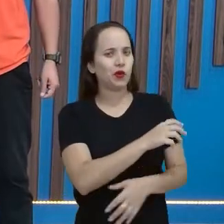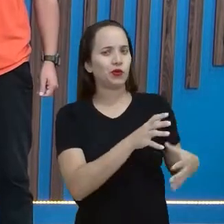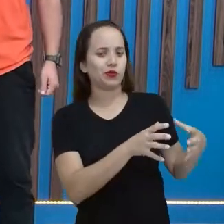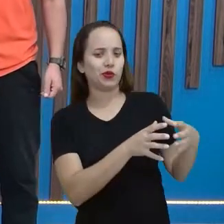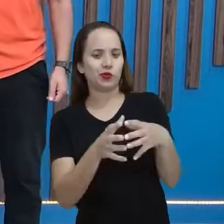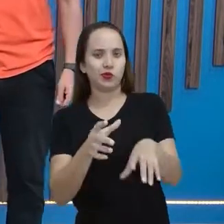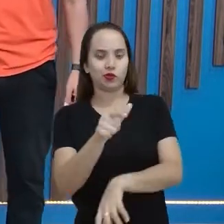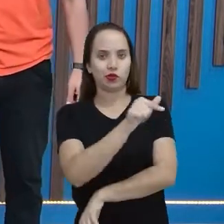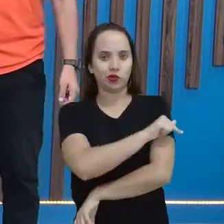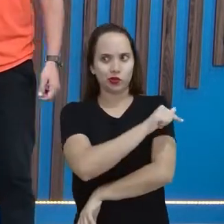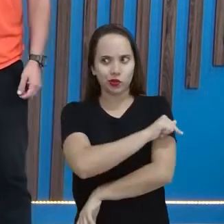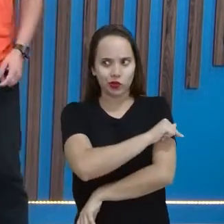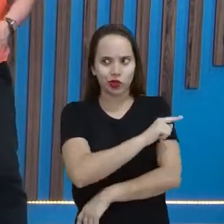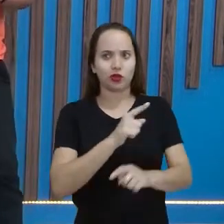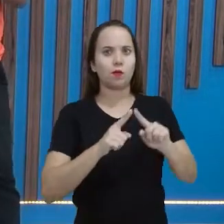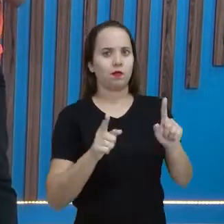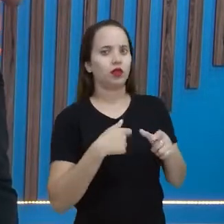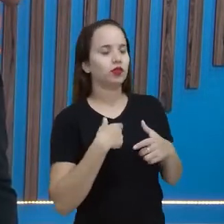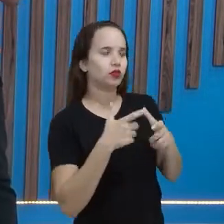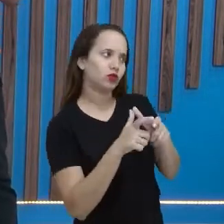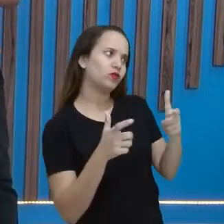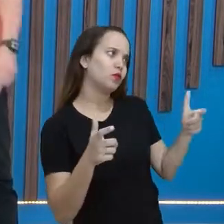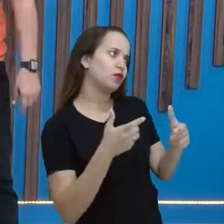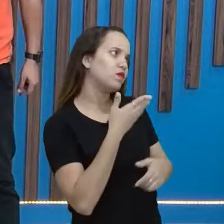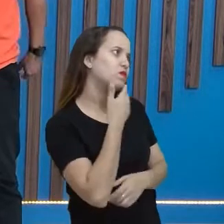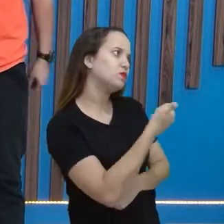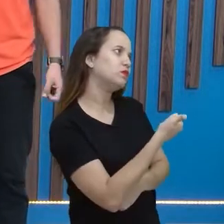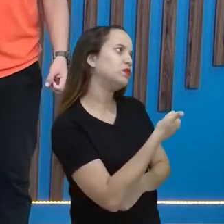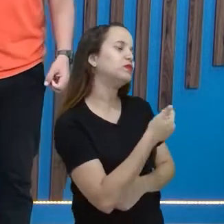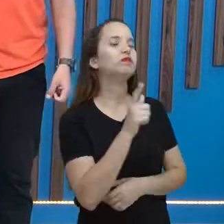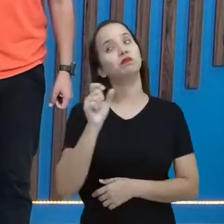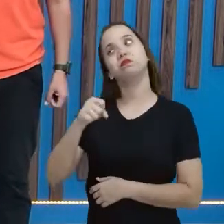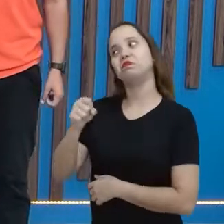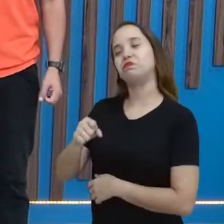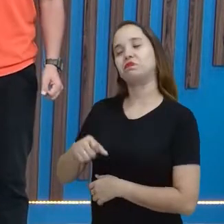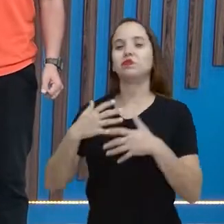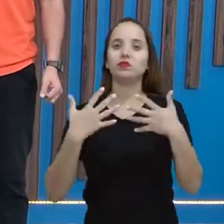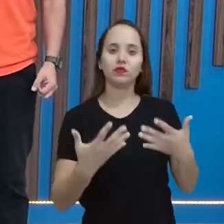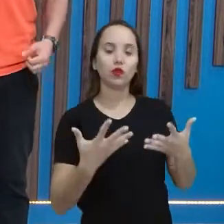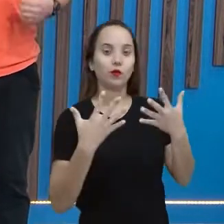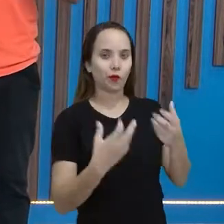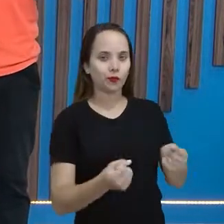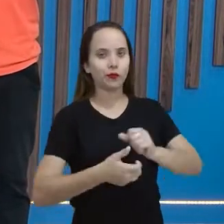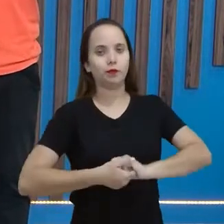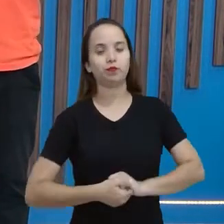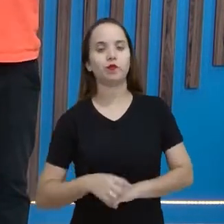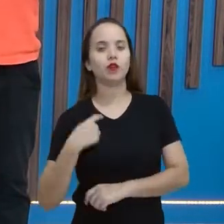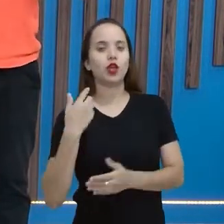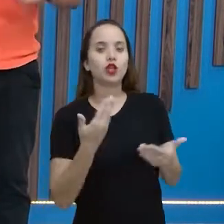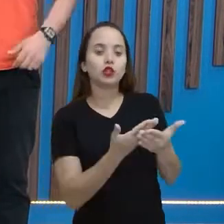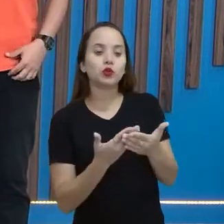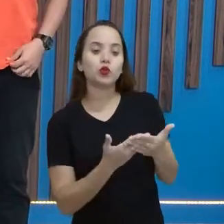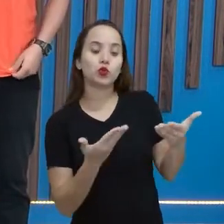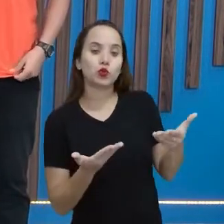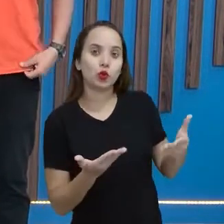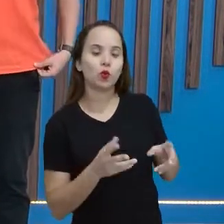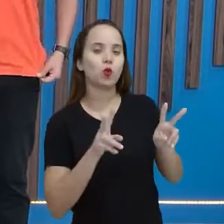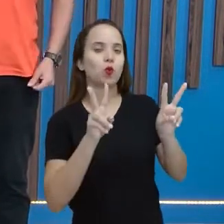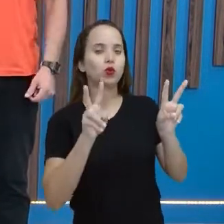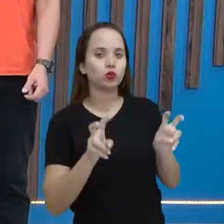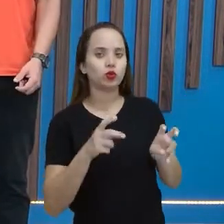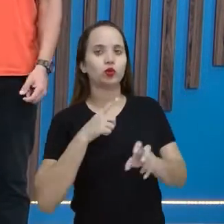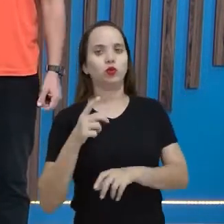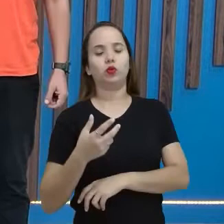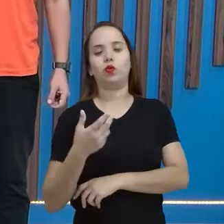da rede, mas a gente vai ampliar, não vai, Armando? Com certeza. Vamos lá. Então, gente, na nossa aula de hoje a gente trouxe um tema super